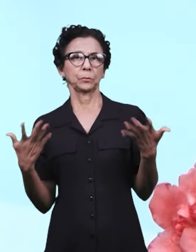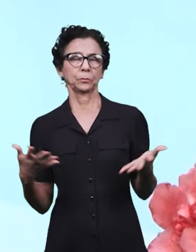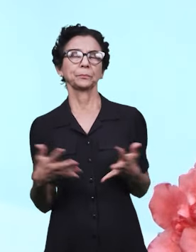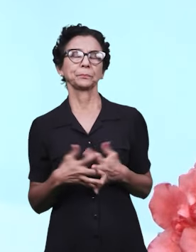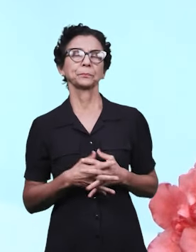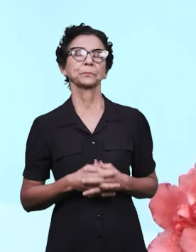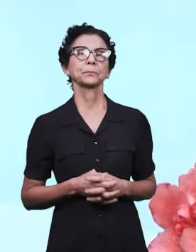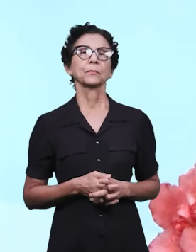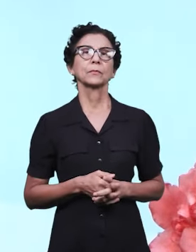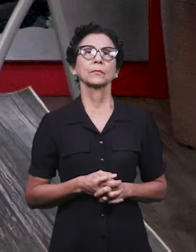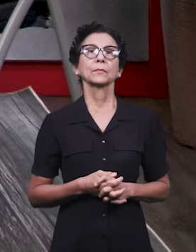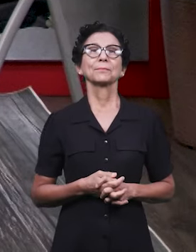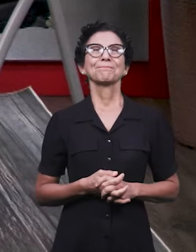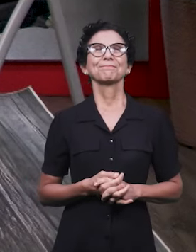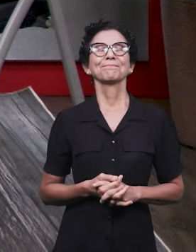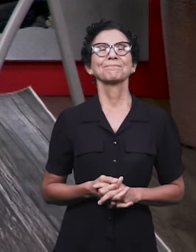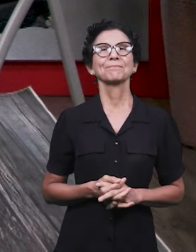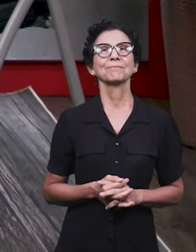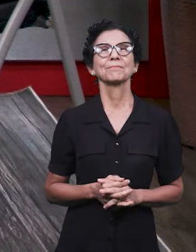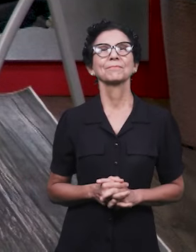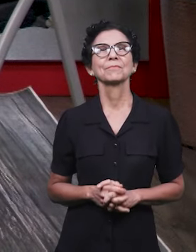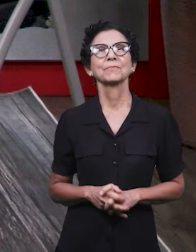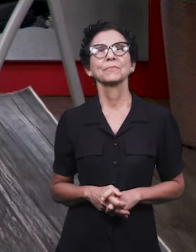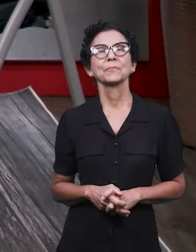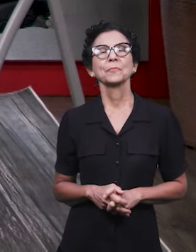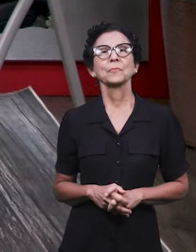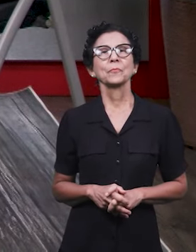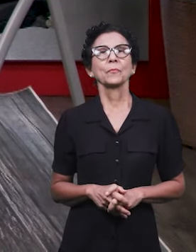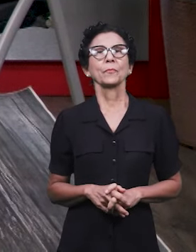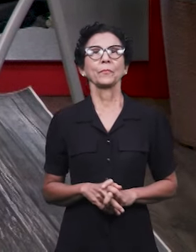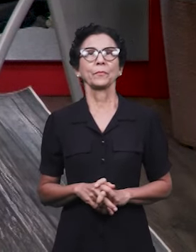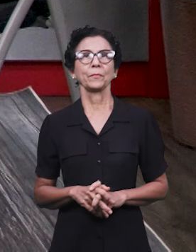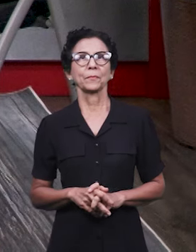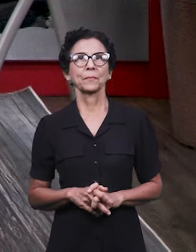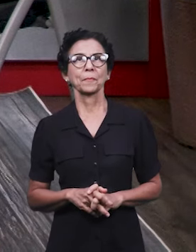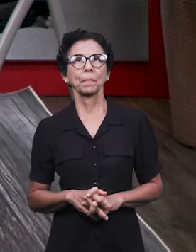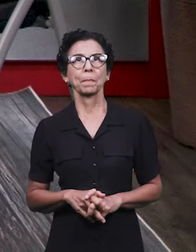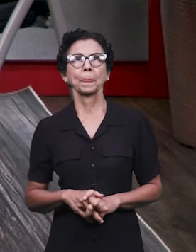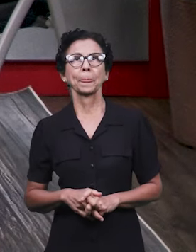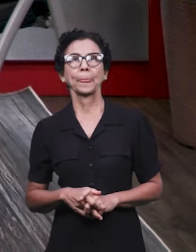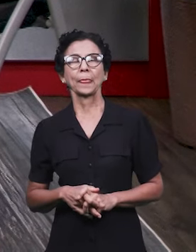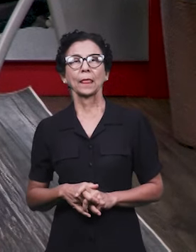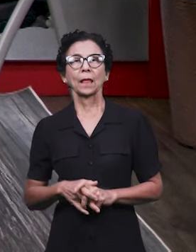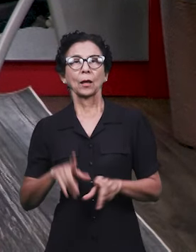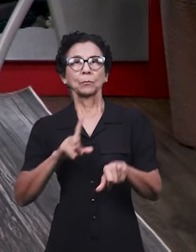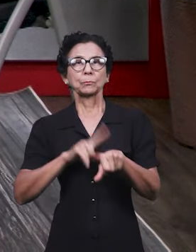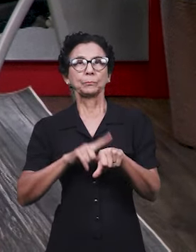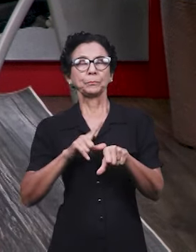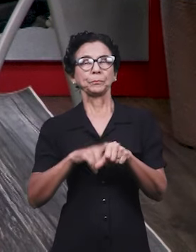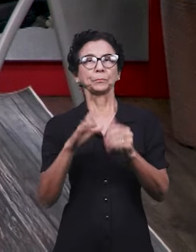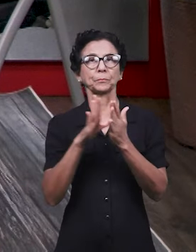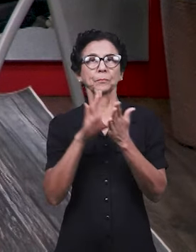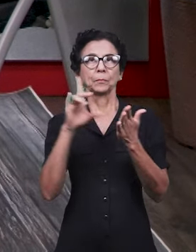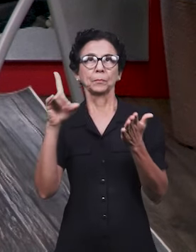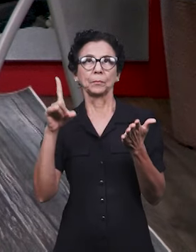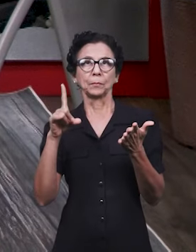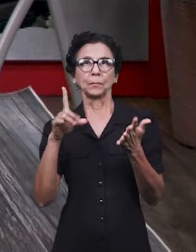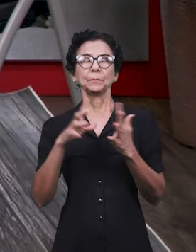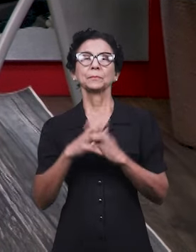gestos. Próximo. E depois temos a palavra. Podemos continuar.